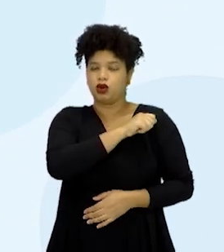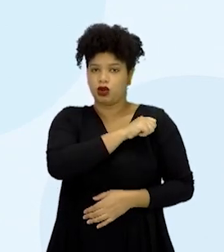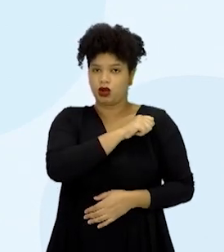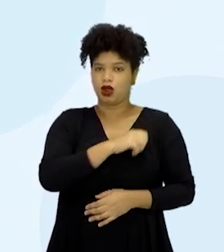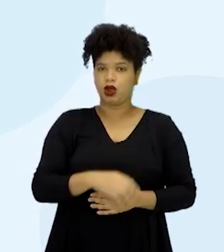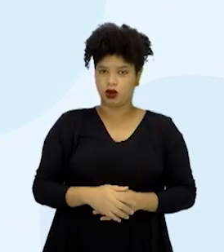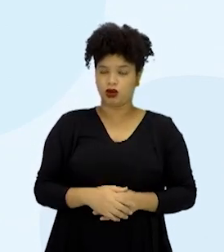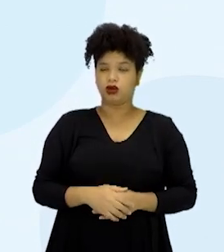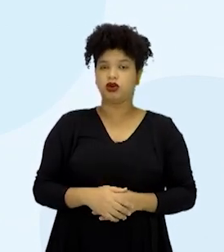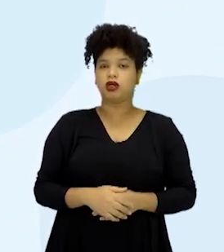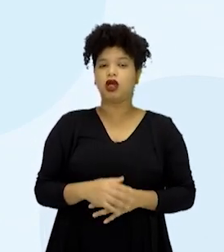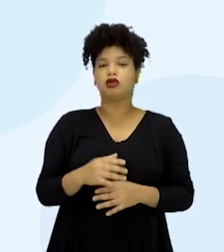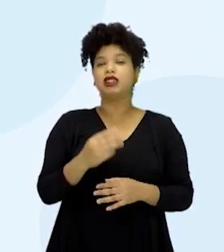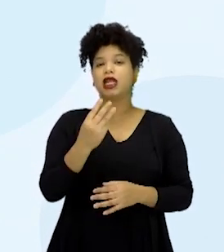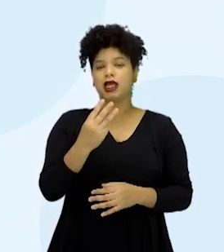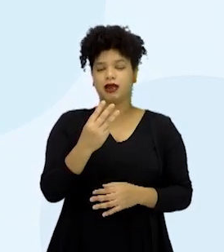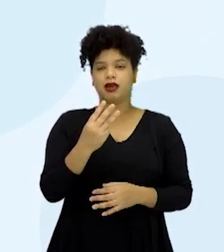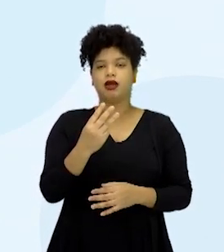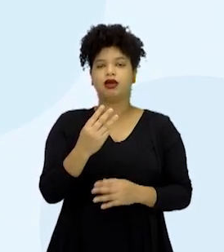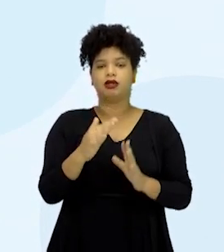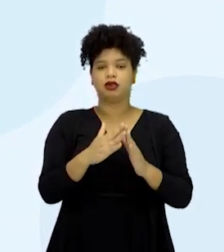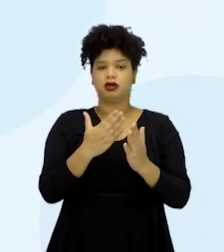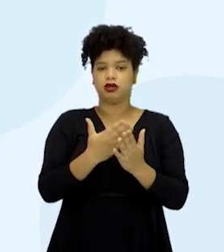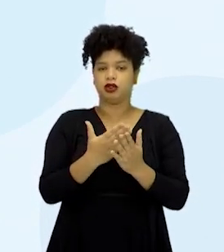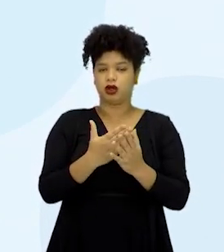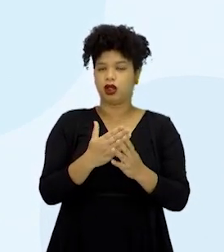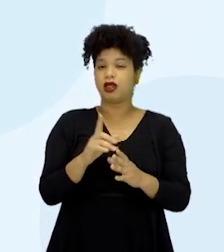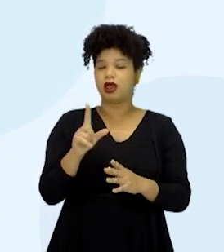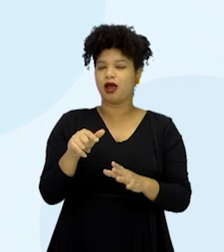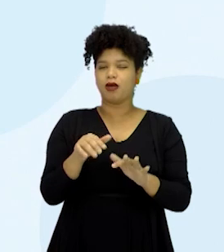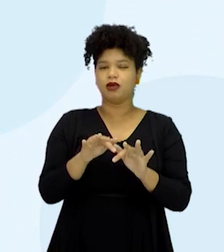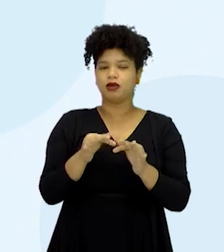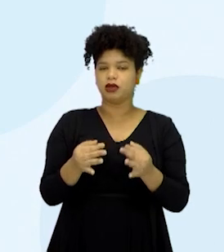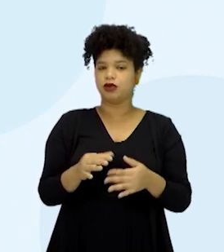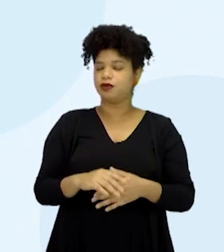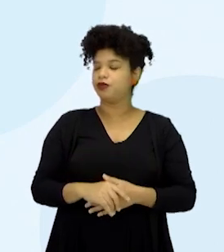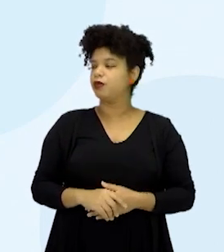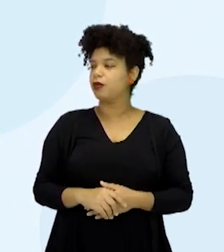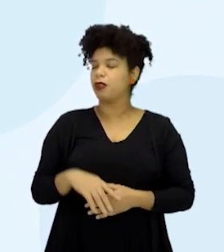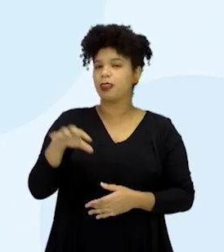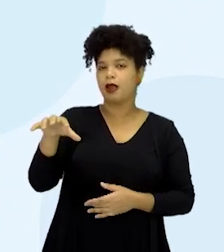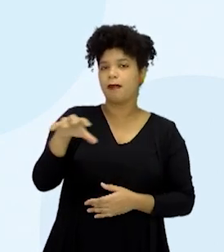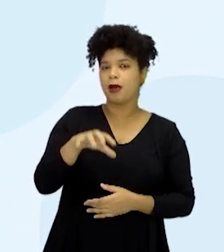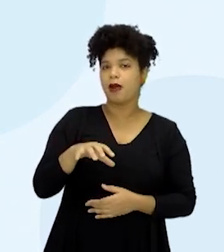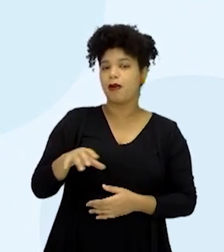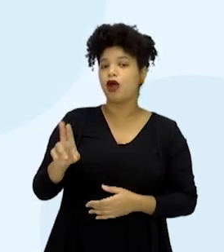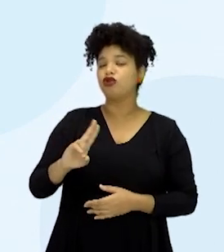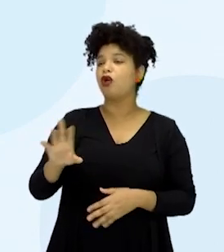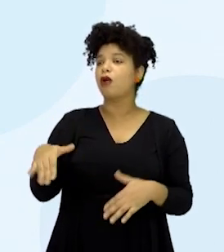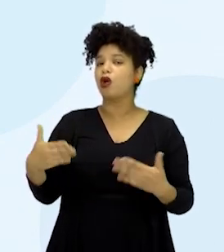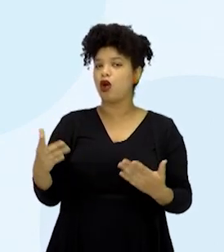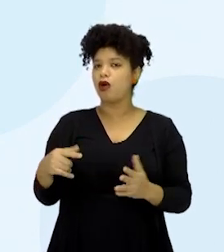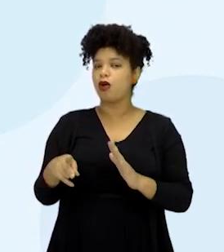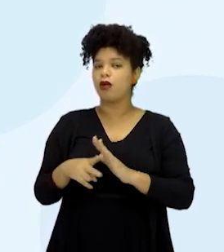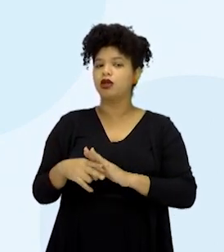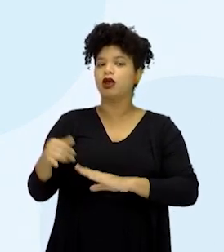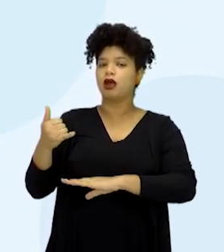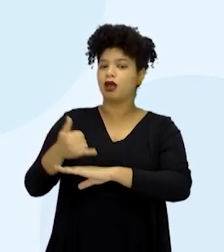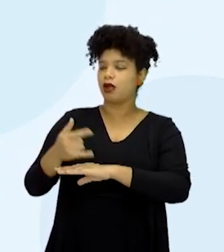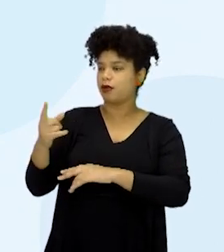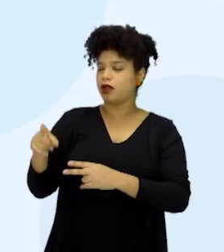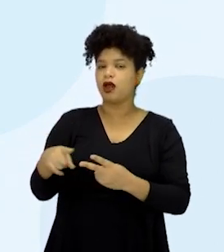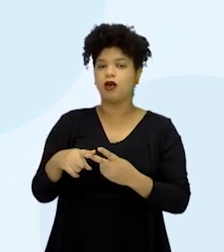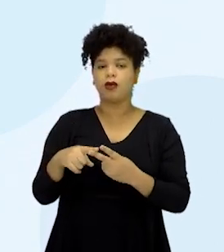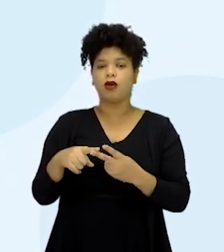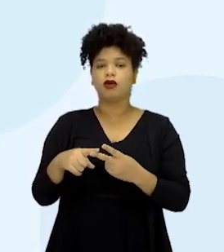simples. A nossa abrangência geográfica, né, onde fica as três cidades, Parelheiros, capital, Santa Bárbara do Oeste,